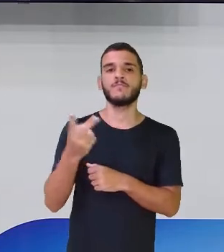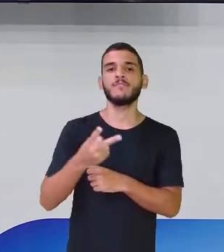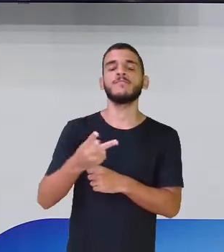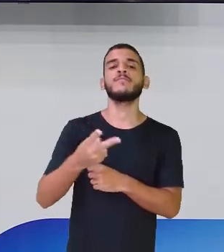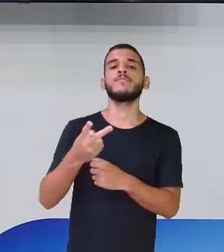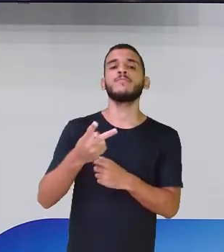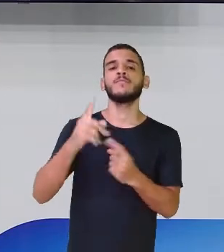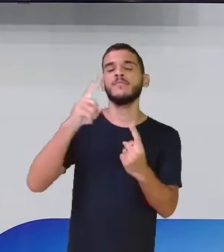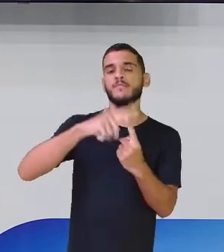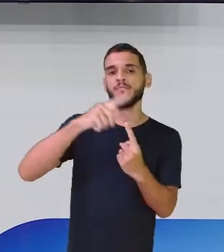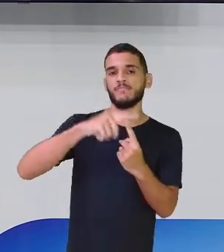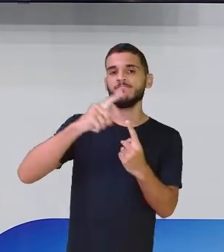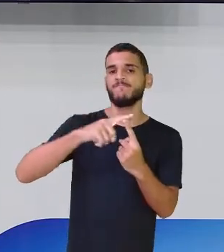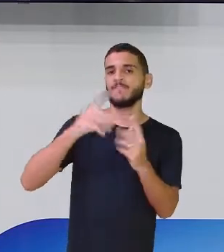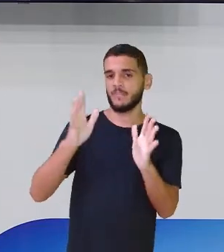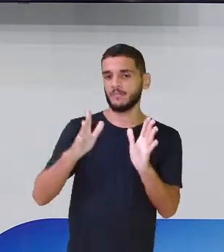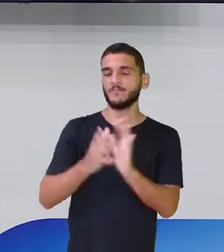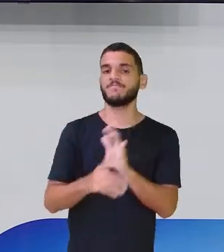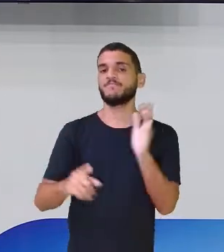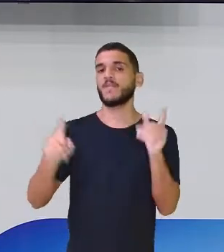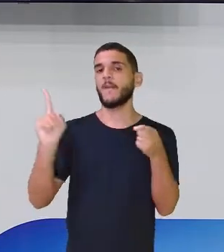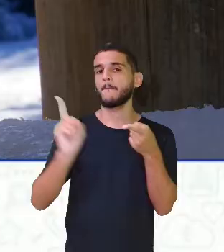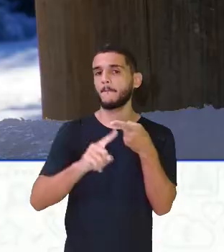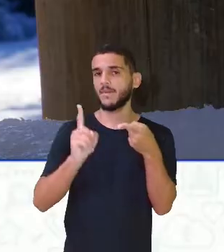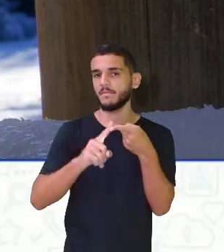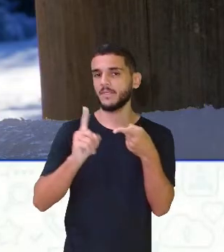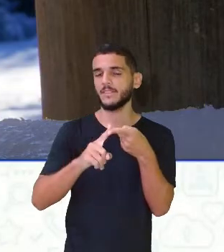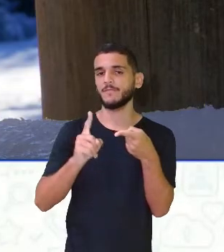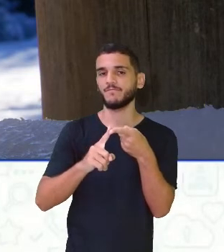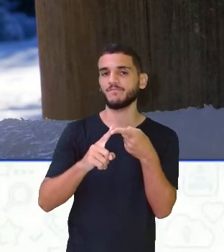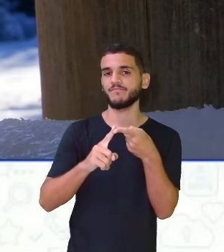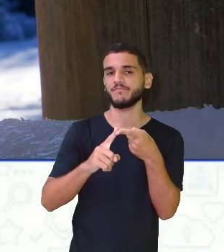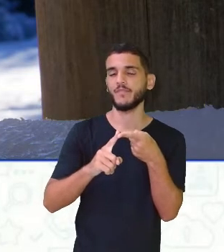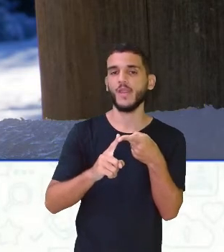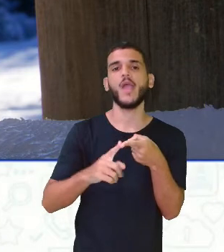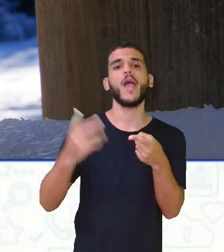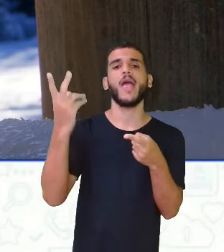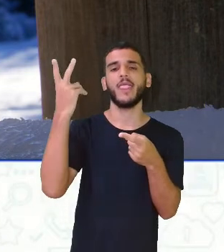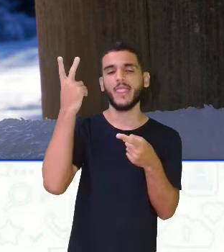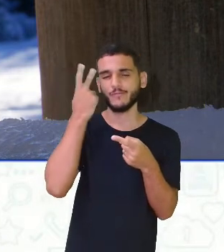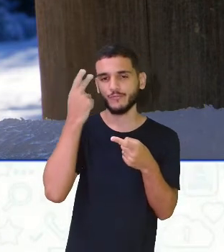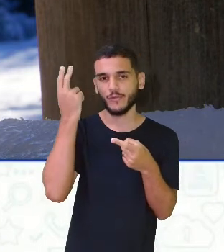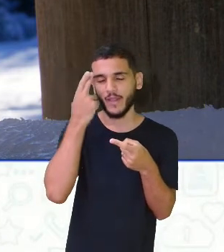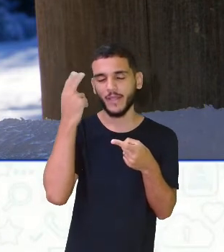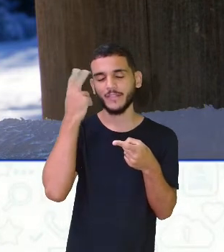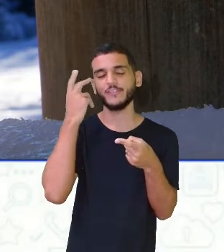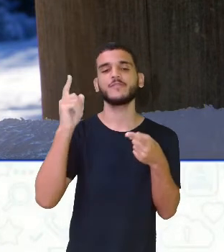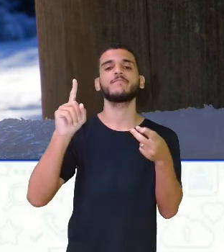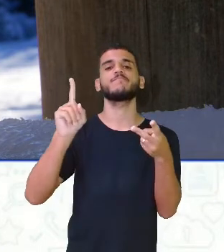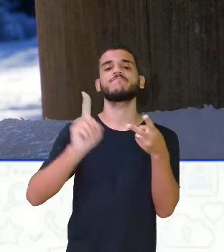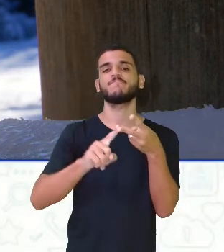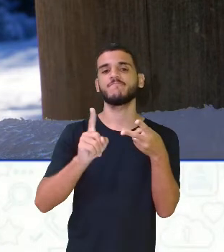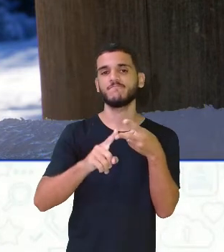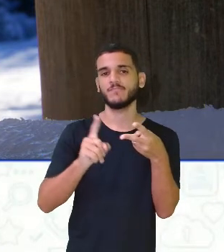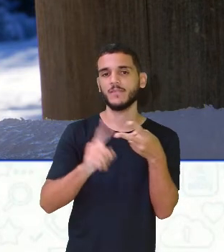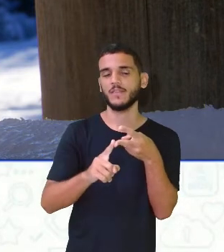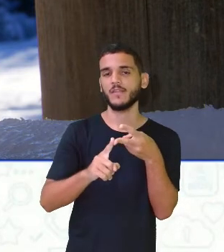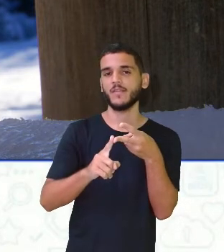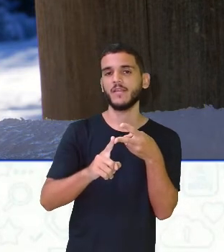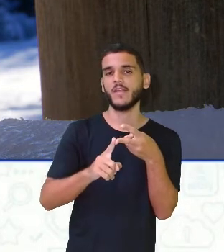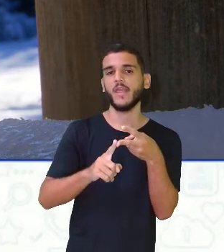básicos de fontes sonoras, que são as fontes naturais e as fontes